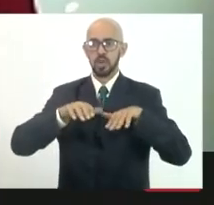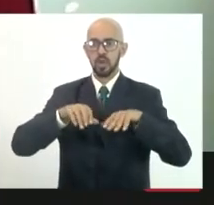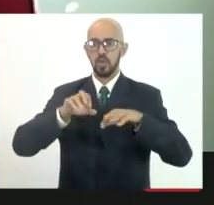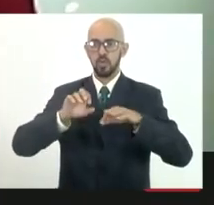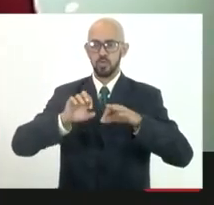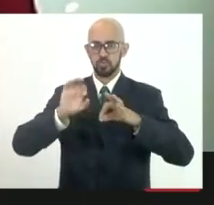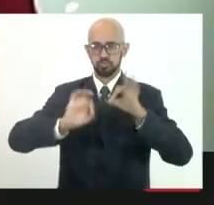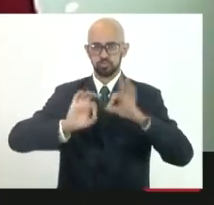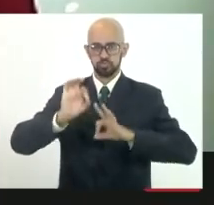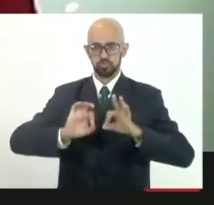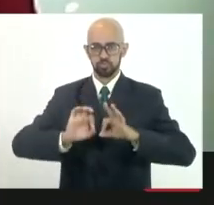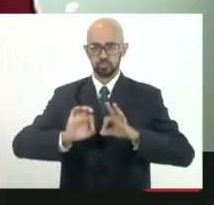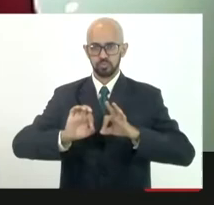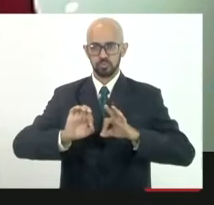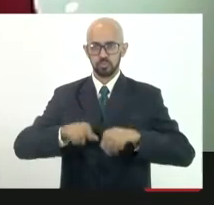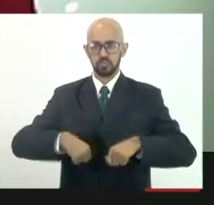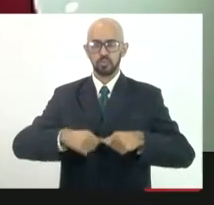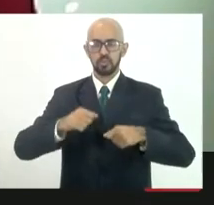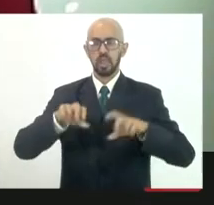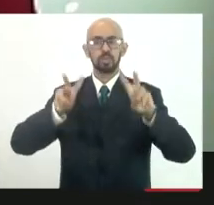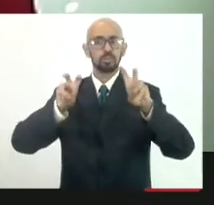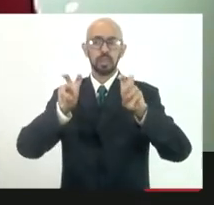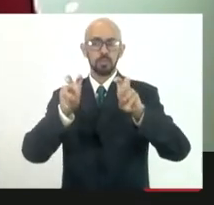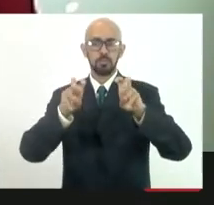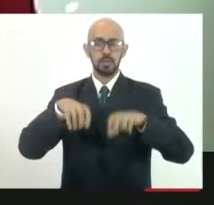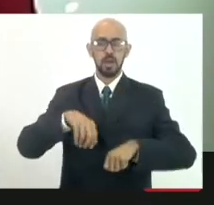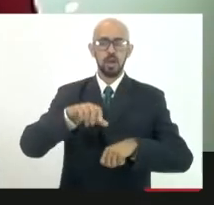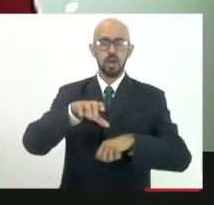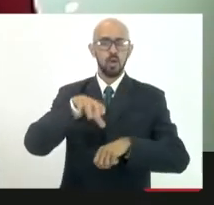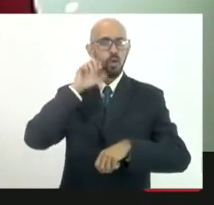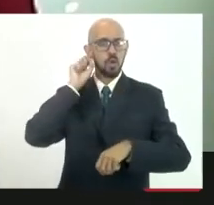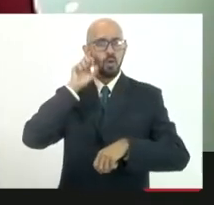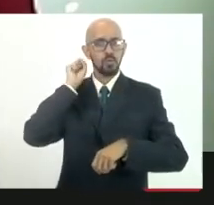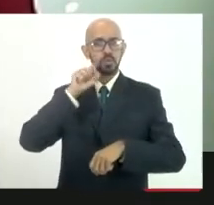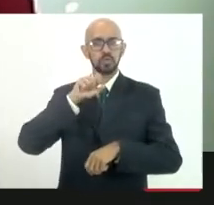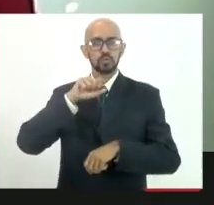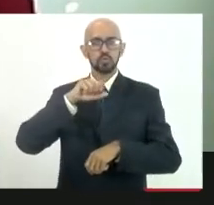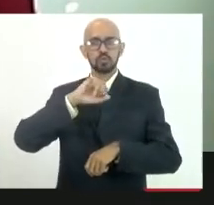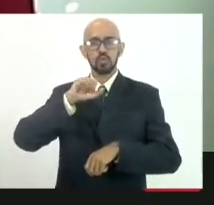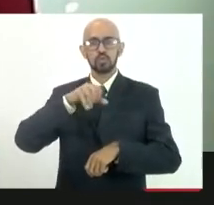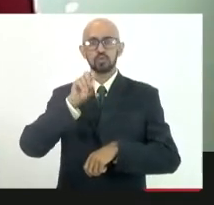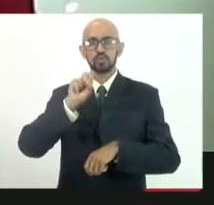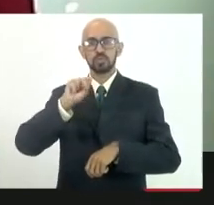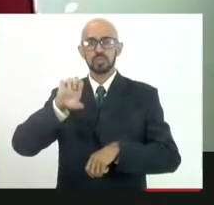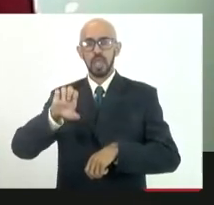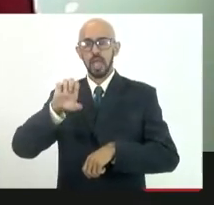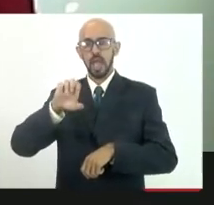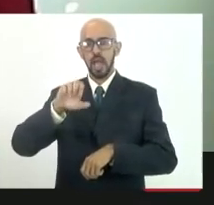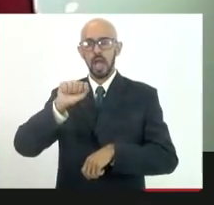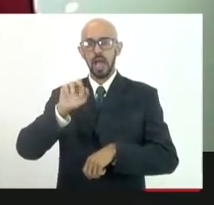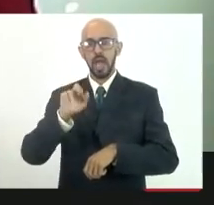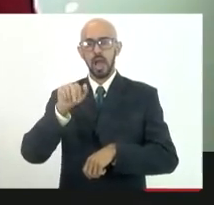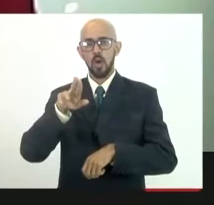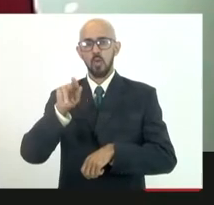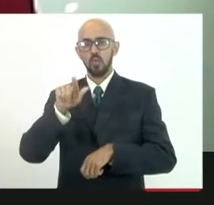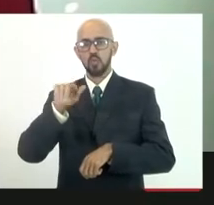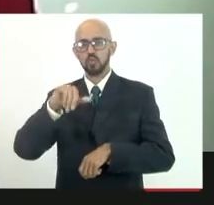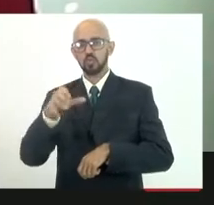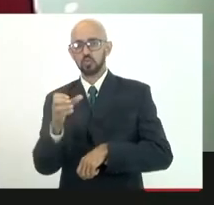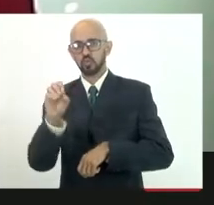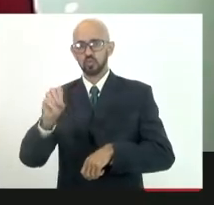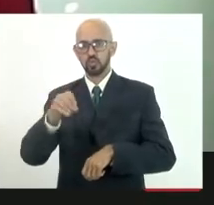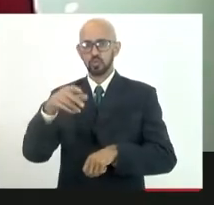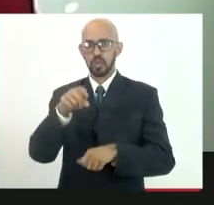pauta: oitiva do Dr. Júlio José Araújo Júnior, procurador regional dos direitos do cidadão